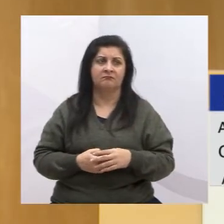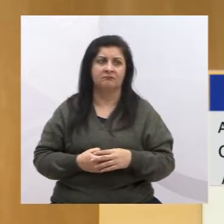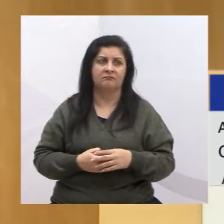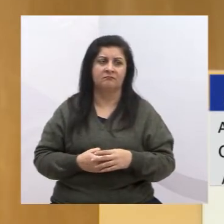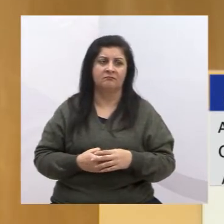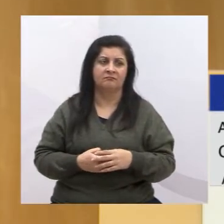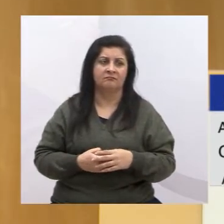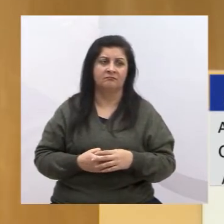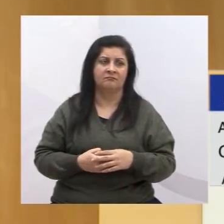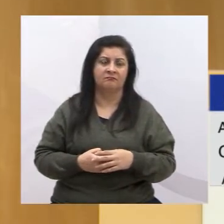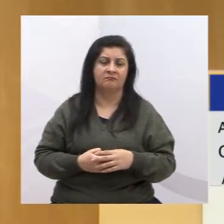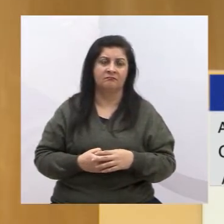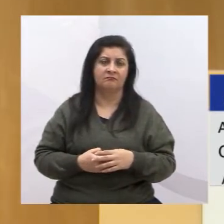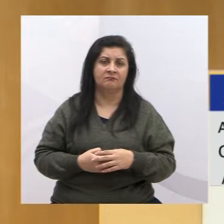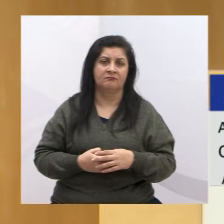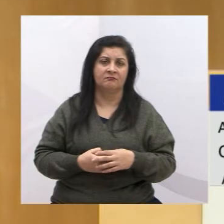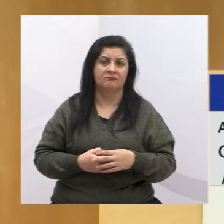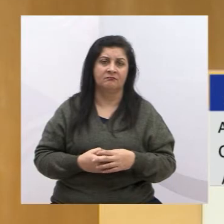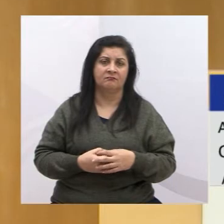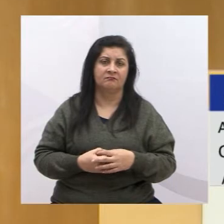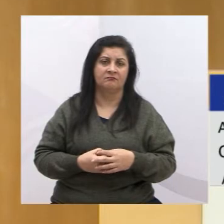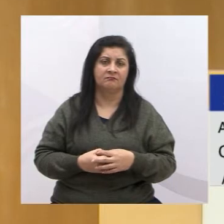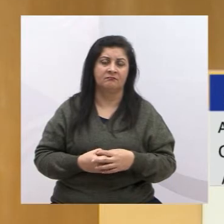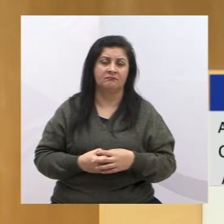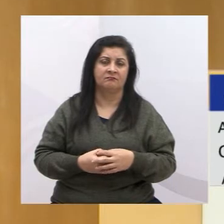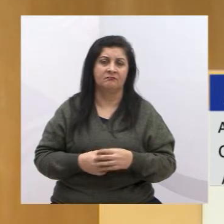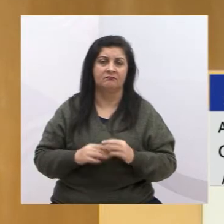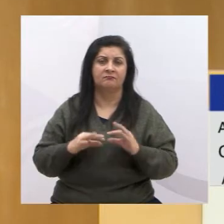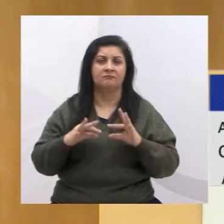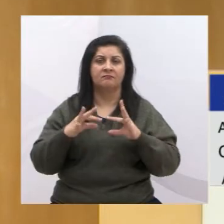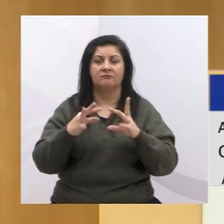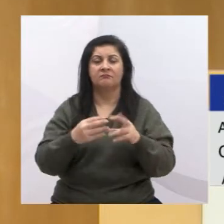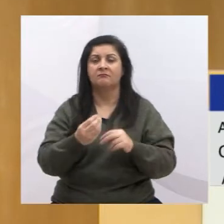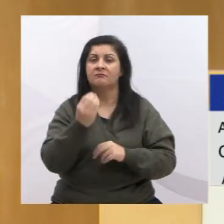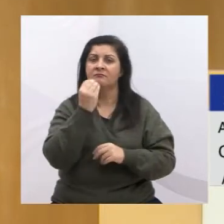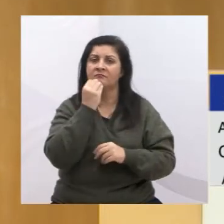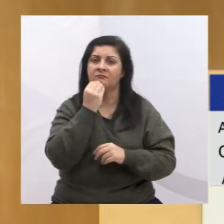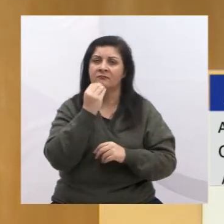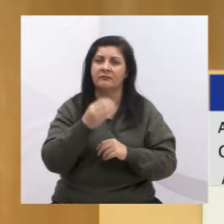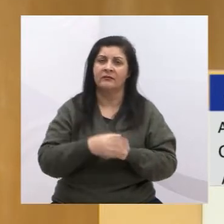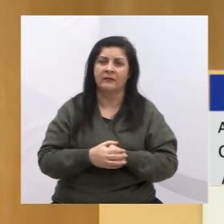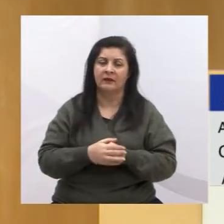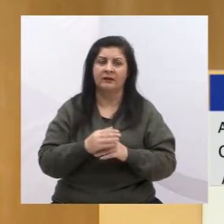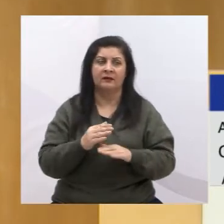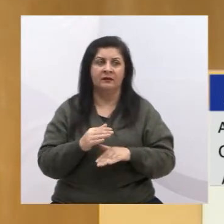Então, quer dizer, tudo isso são oportunidades que surgem